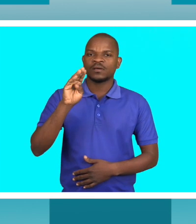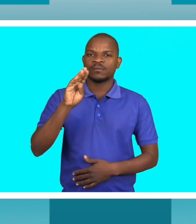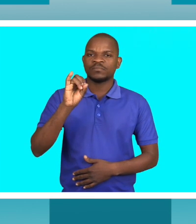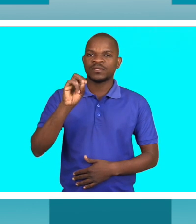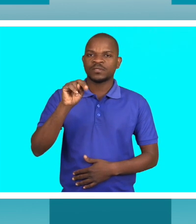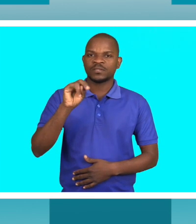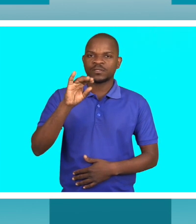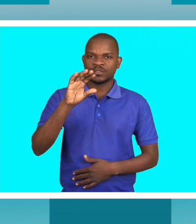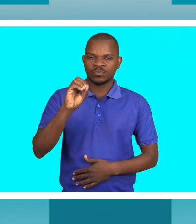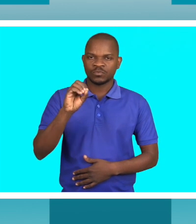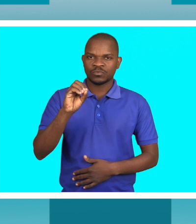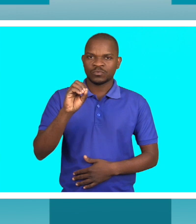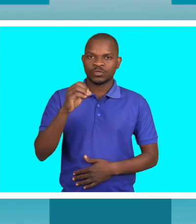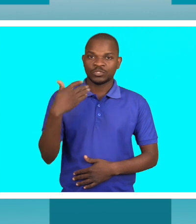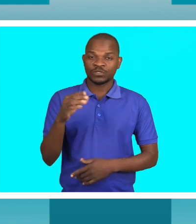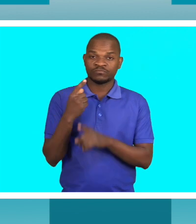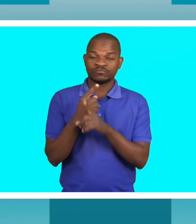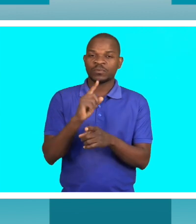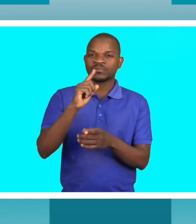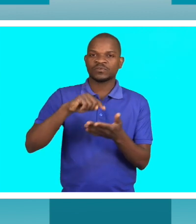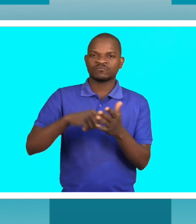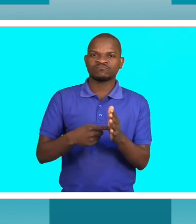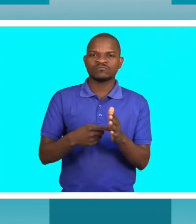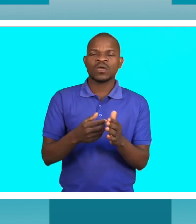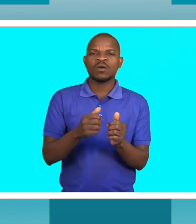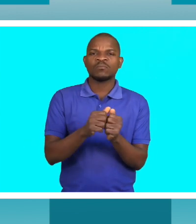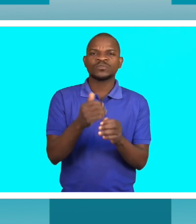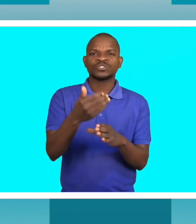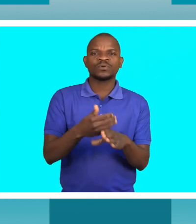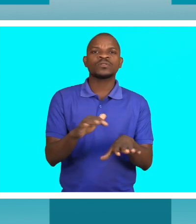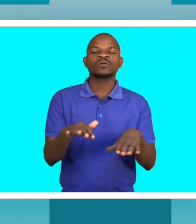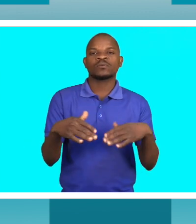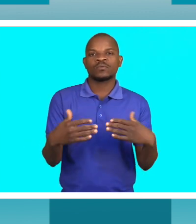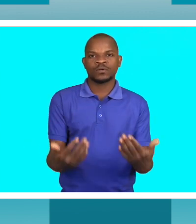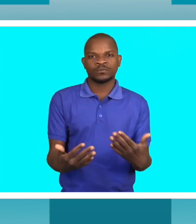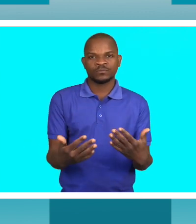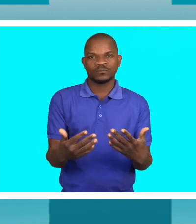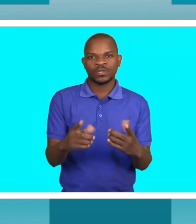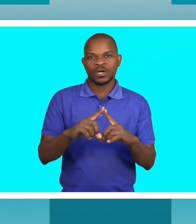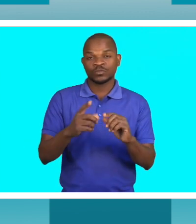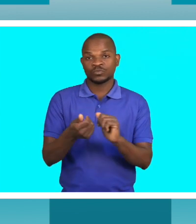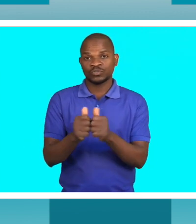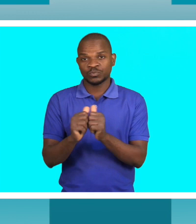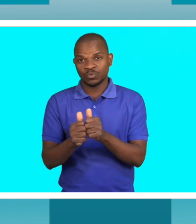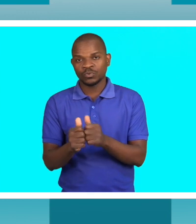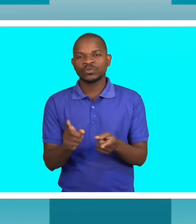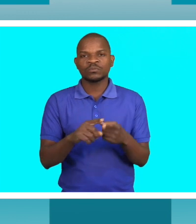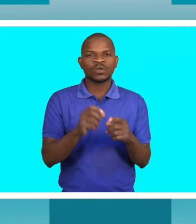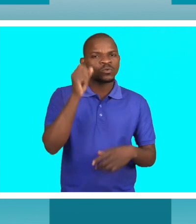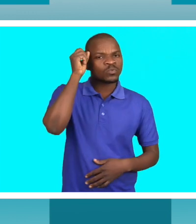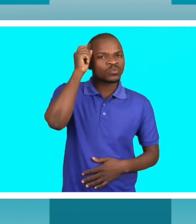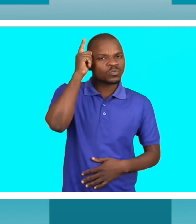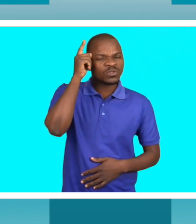Benício, estivesse pela primeira vez nos Jogos Escolares, como é foi a experiência, além do âmbito esportivo, cultural,